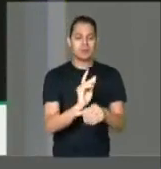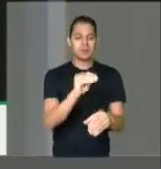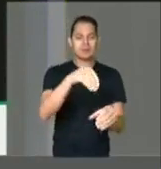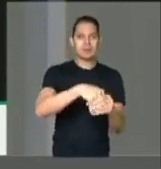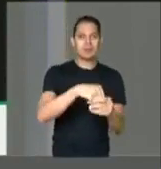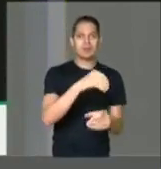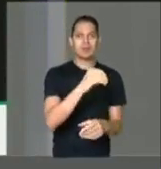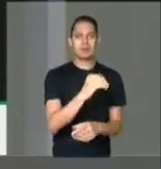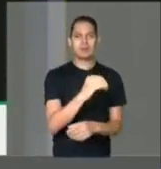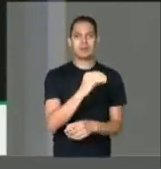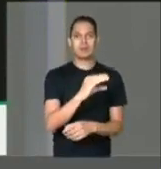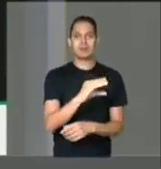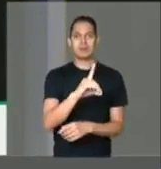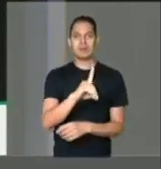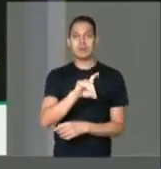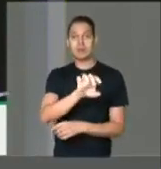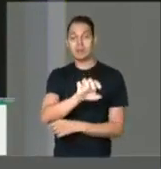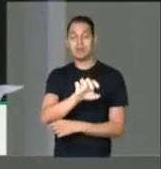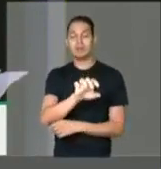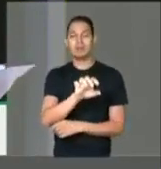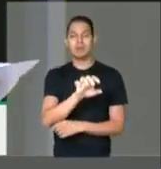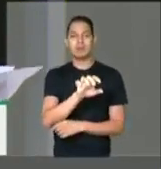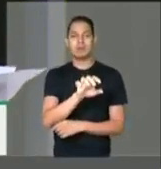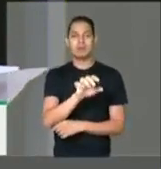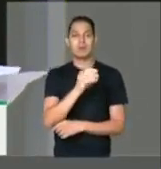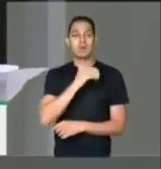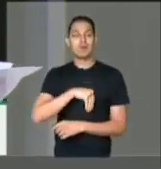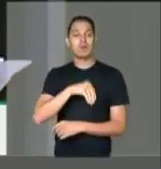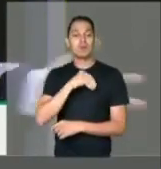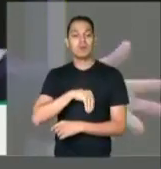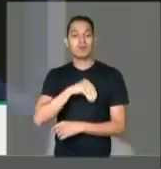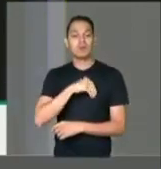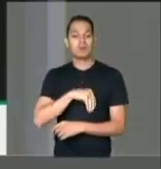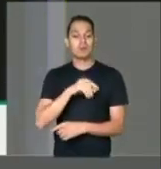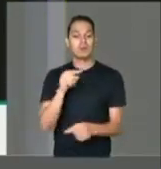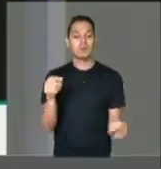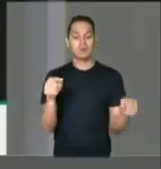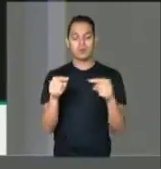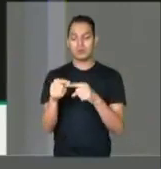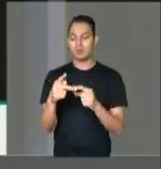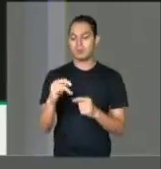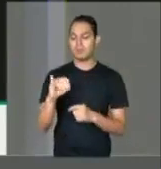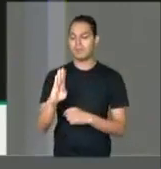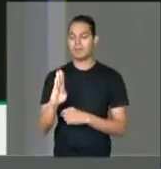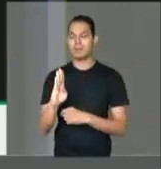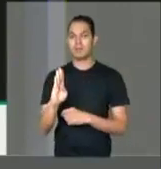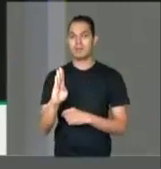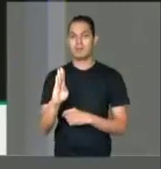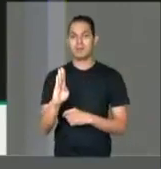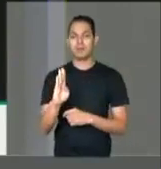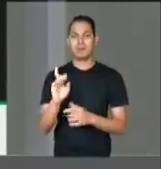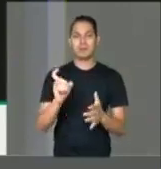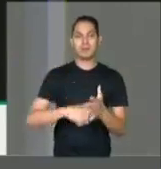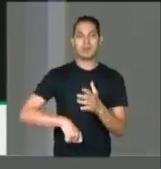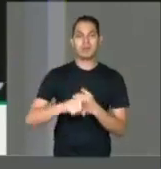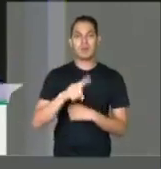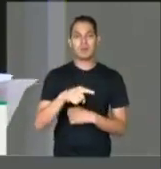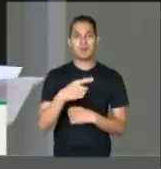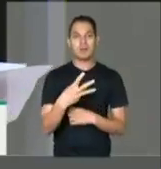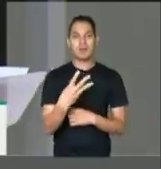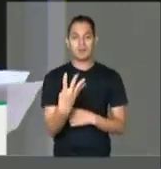na OCDE, quando sobre a renda em relação ao PIB a tributação é